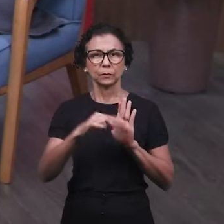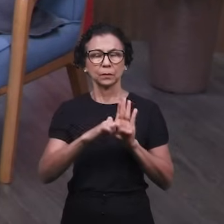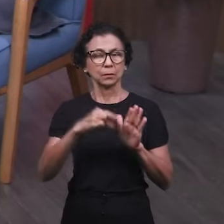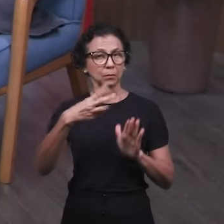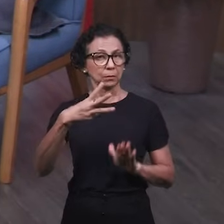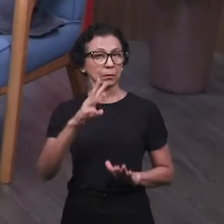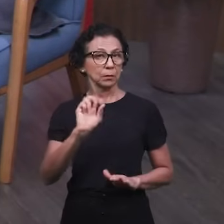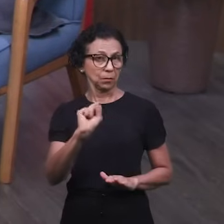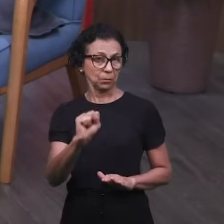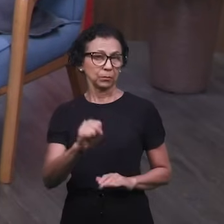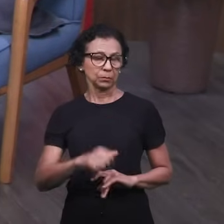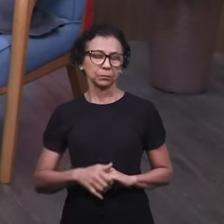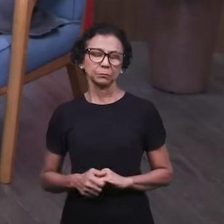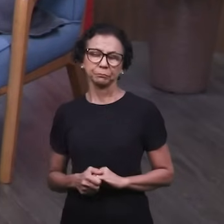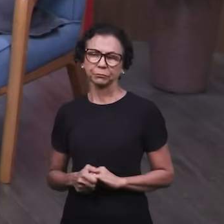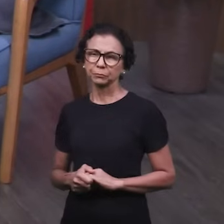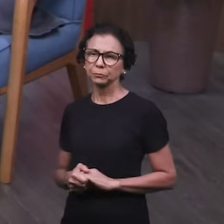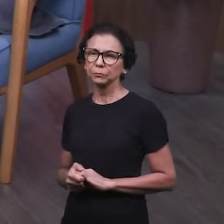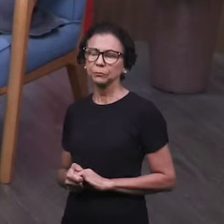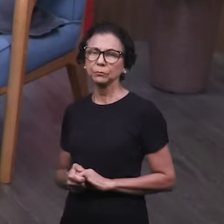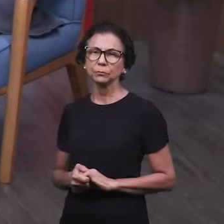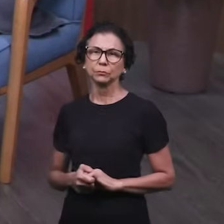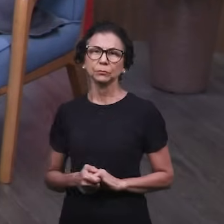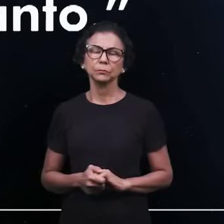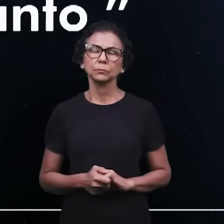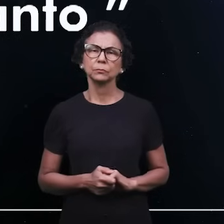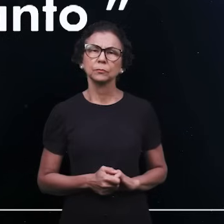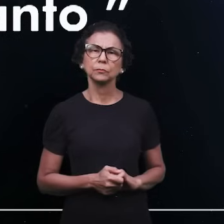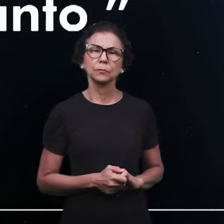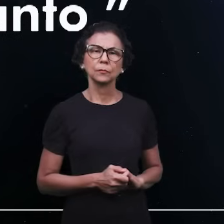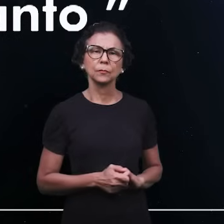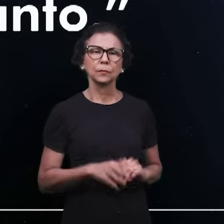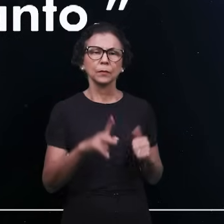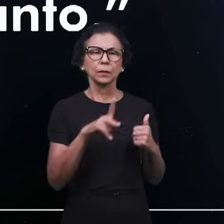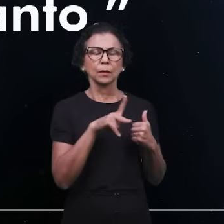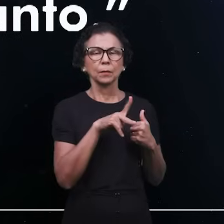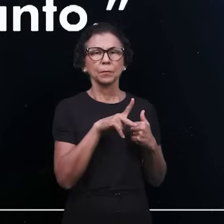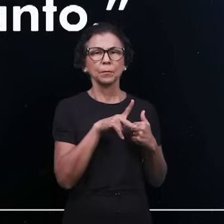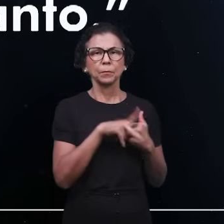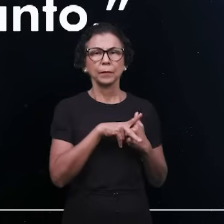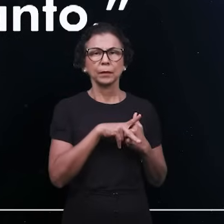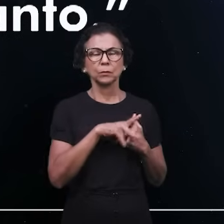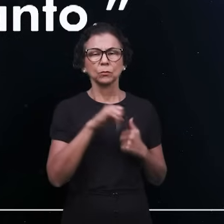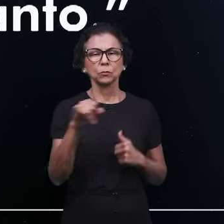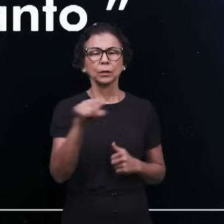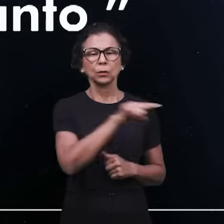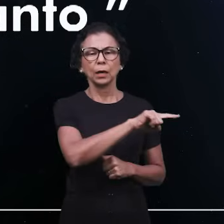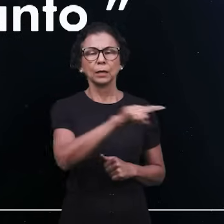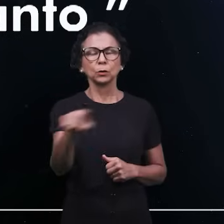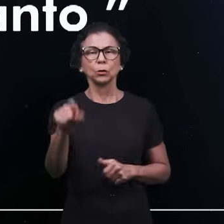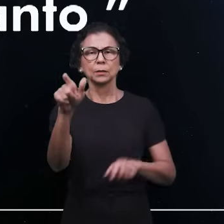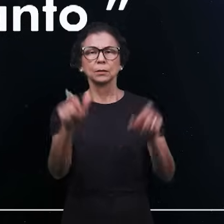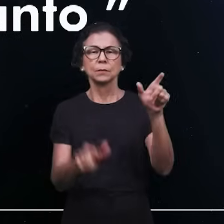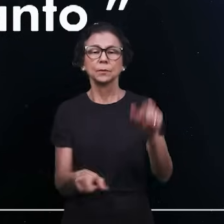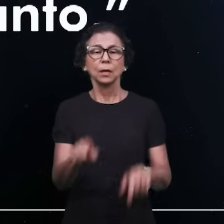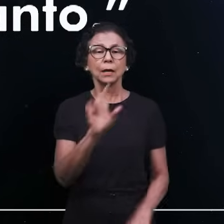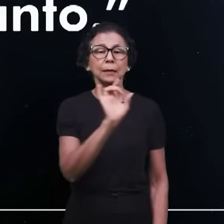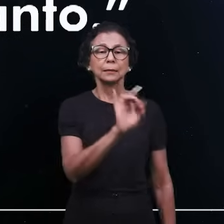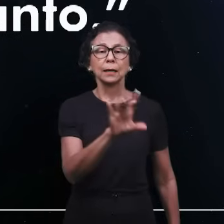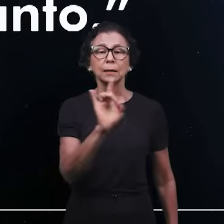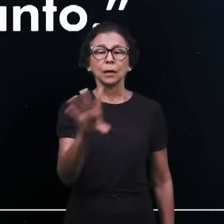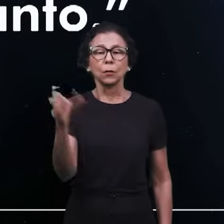para que você ainda comente, diz assim: disse-lhes Pedro: arrependei-vos e cada um de vós